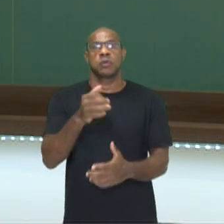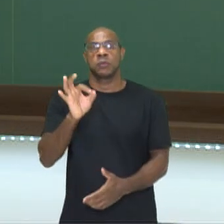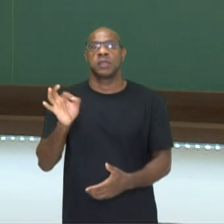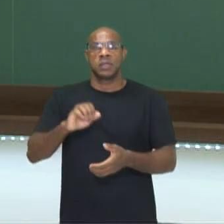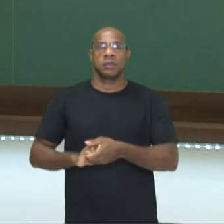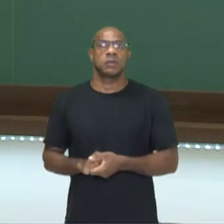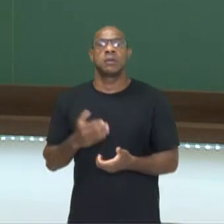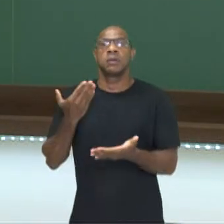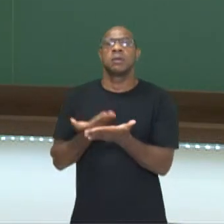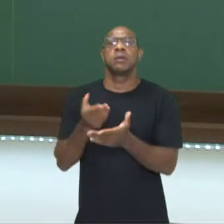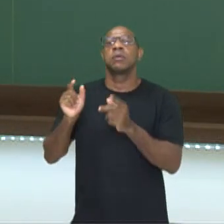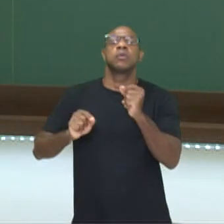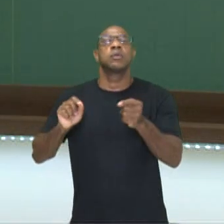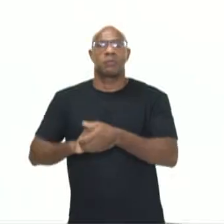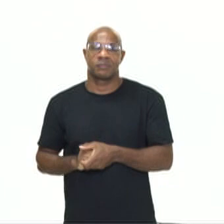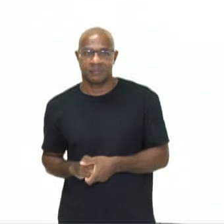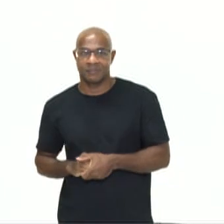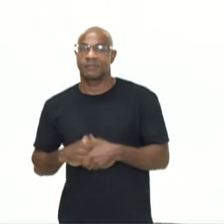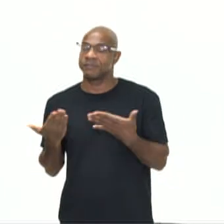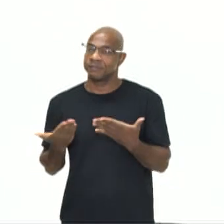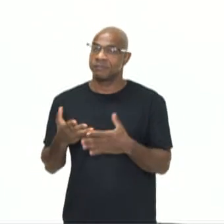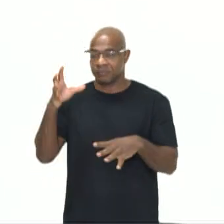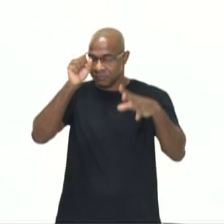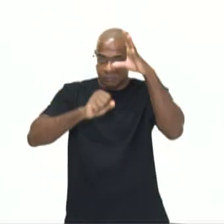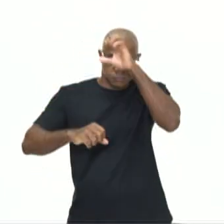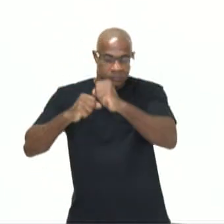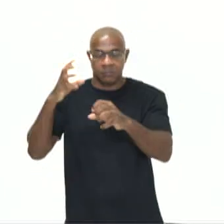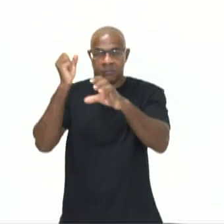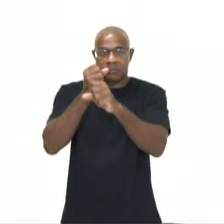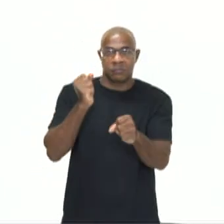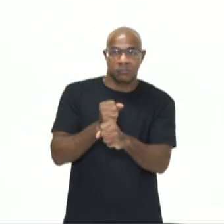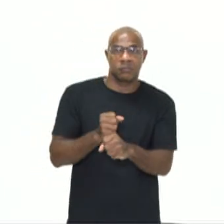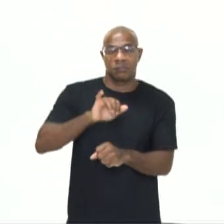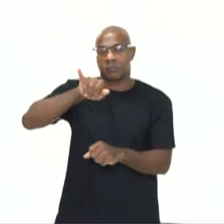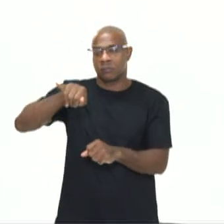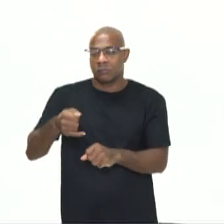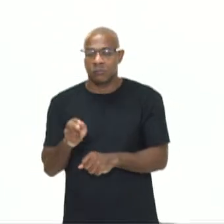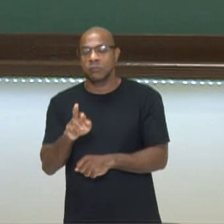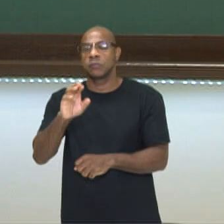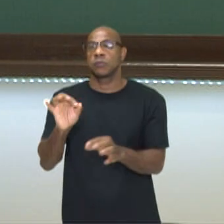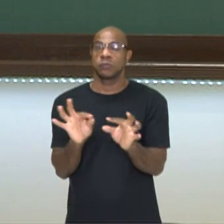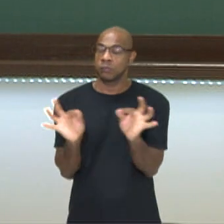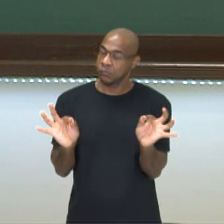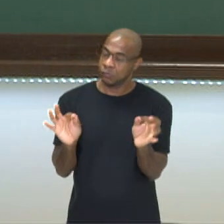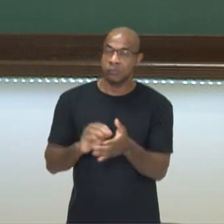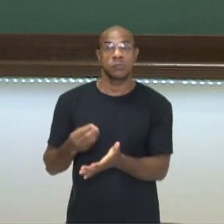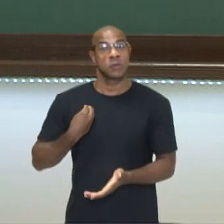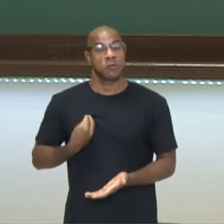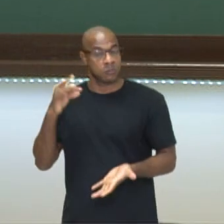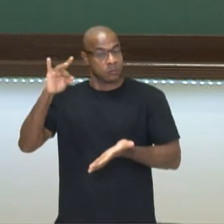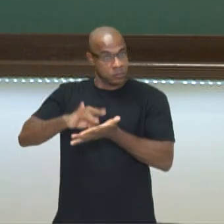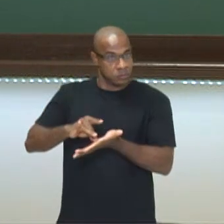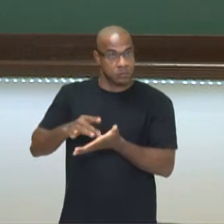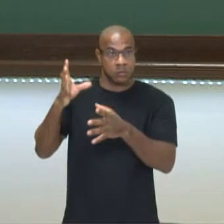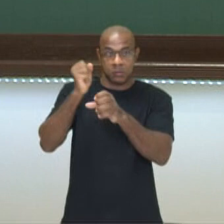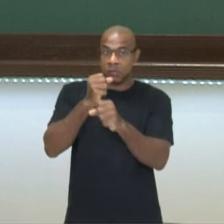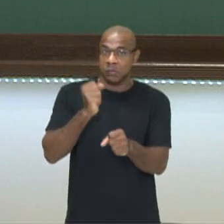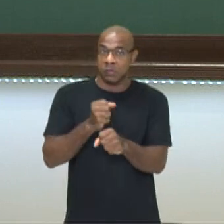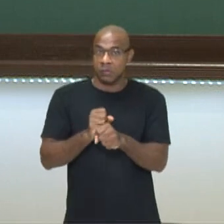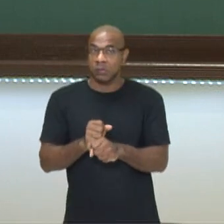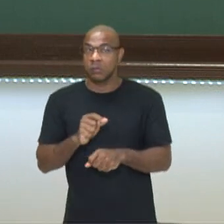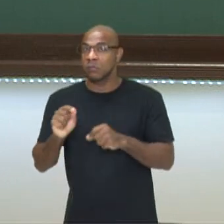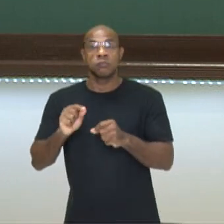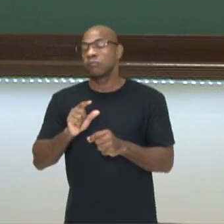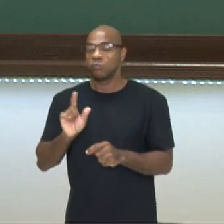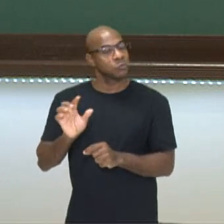Nessa aula, o que a gente viu? Nós conhecemos e aprendemos a calcular juros simples. Importante, na vida real, as operações financeiras não trabalham